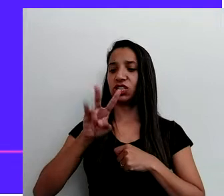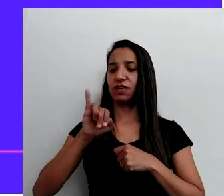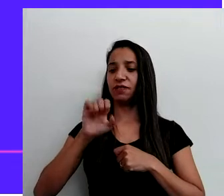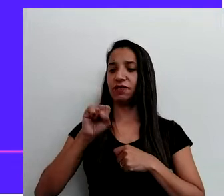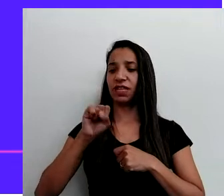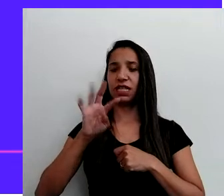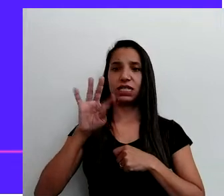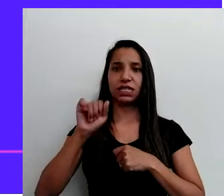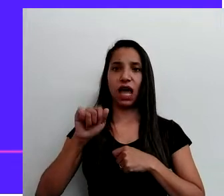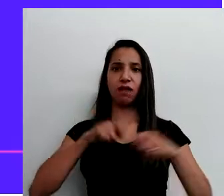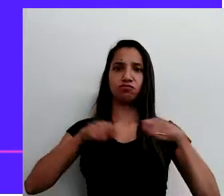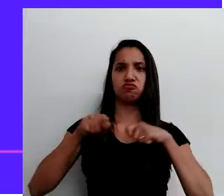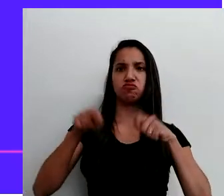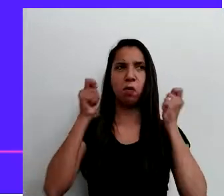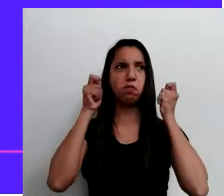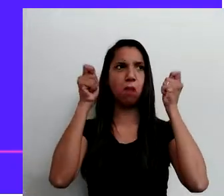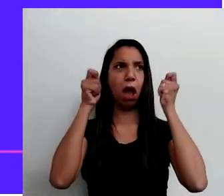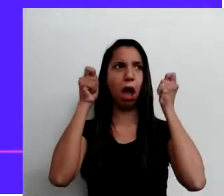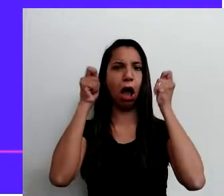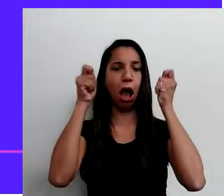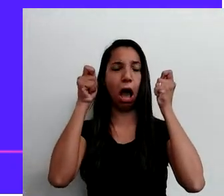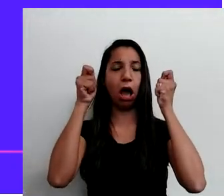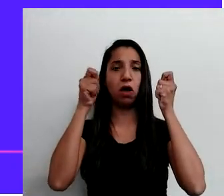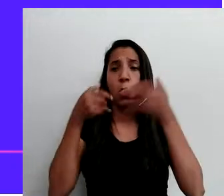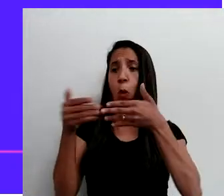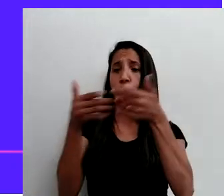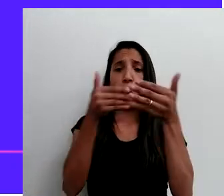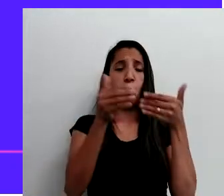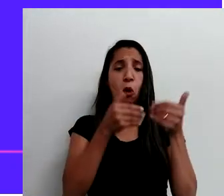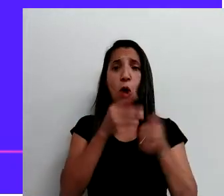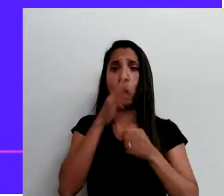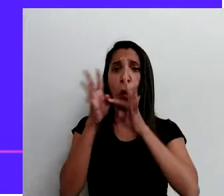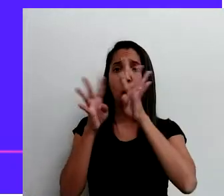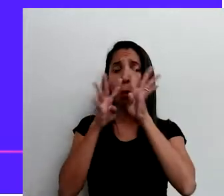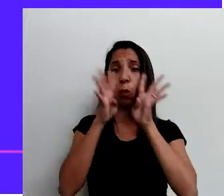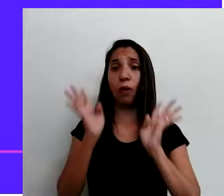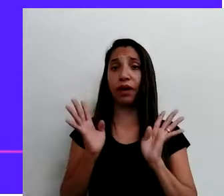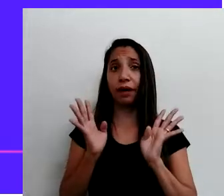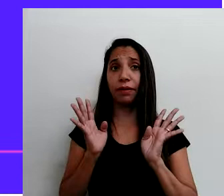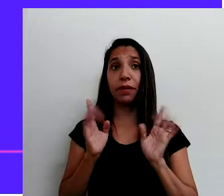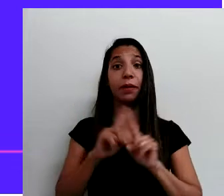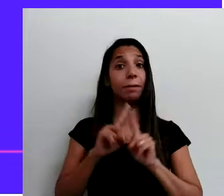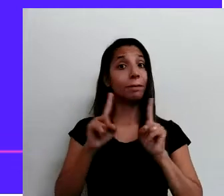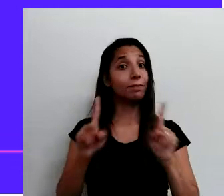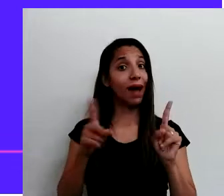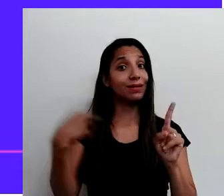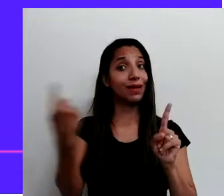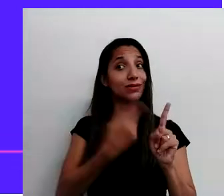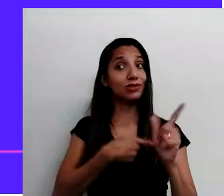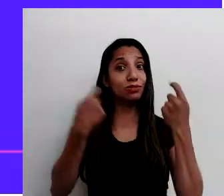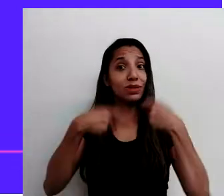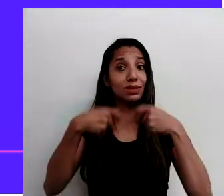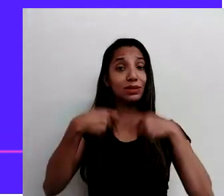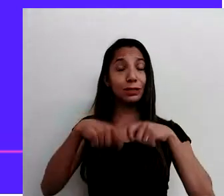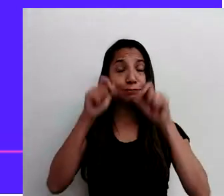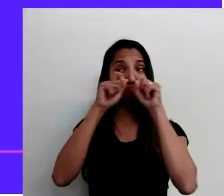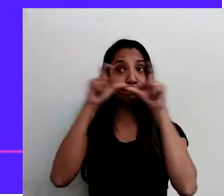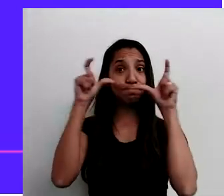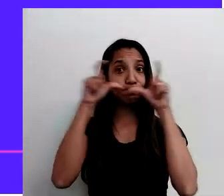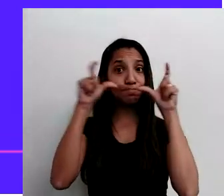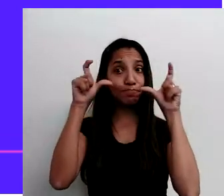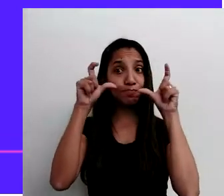liberais. E, na verdade, a gente está falando de uma disputa política, né? E a crítica